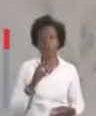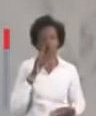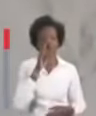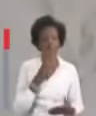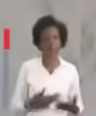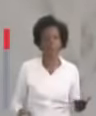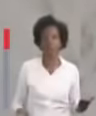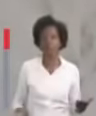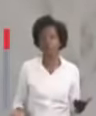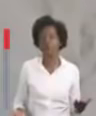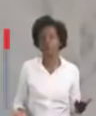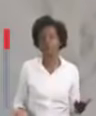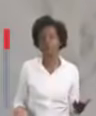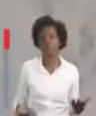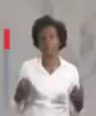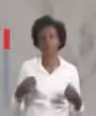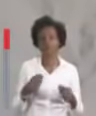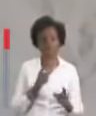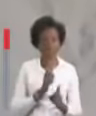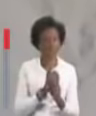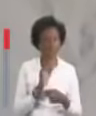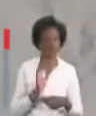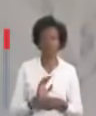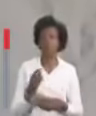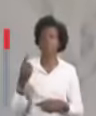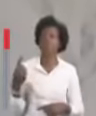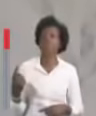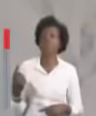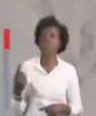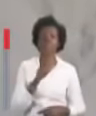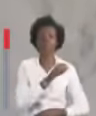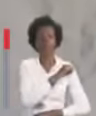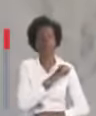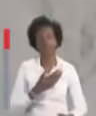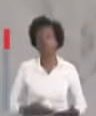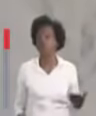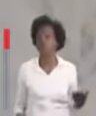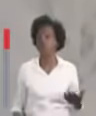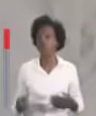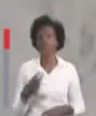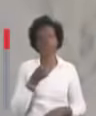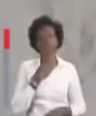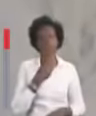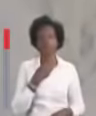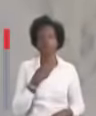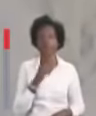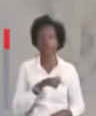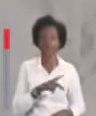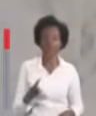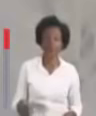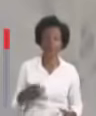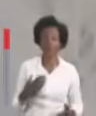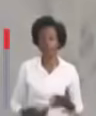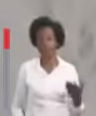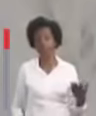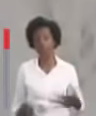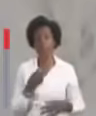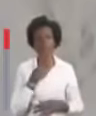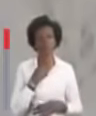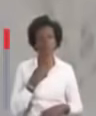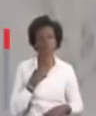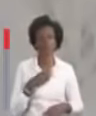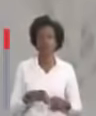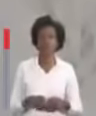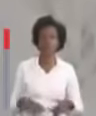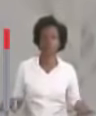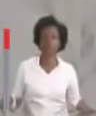todas as o que seja encontrada uma solução de tal forma que nenhum estudante nenhum Professor seja prejudicado